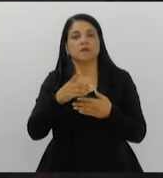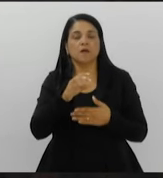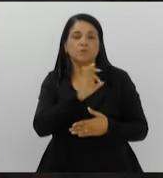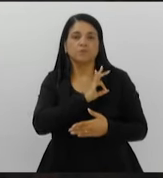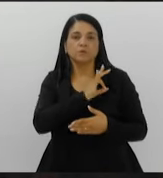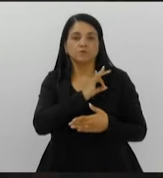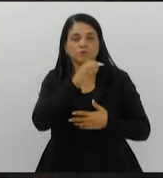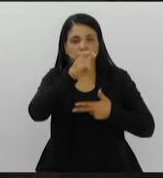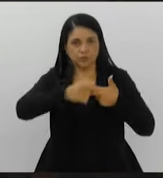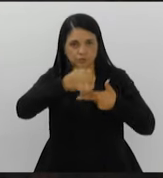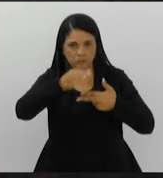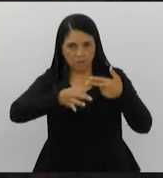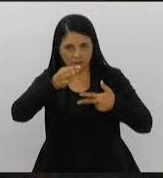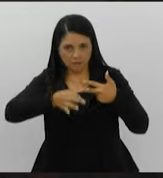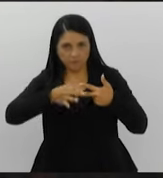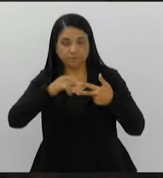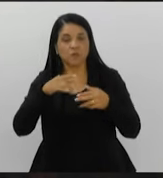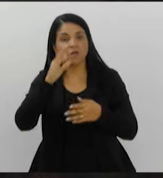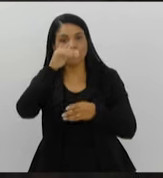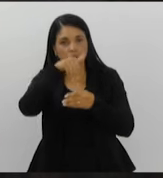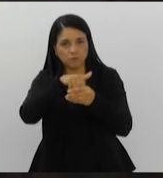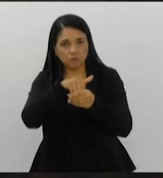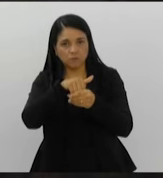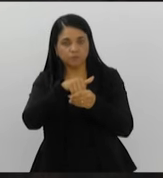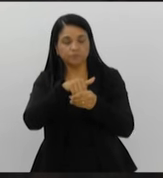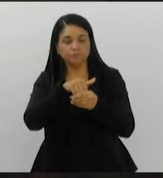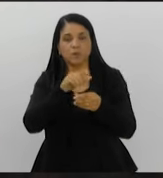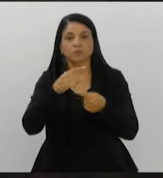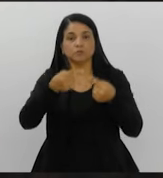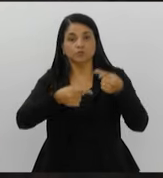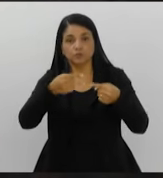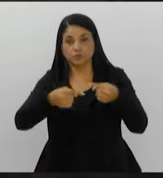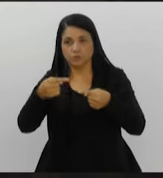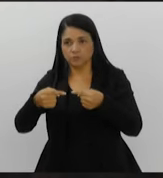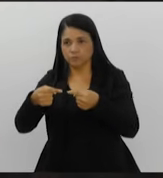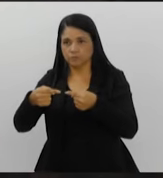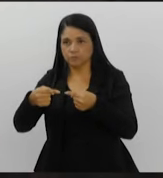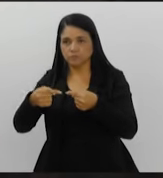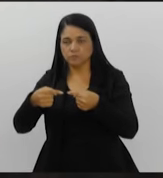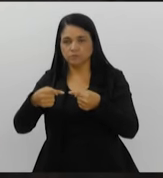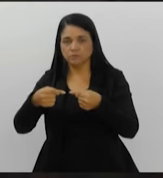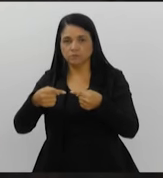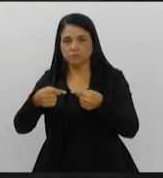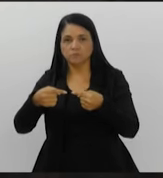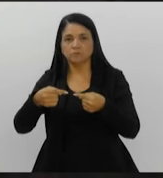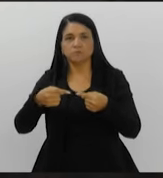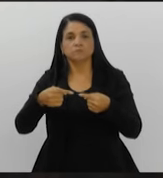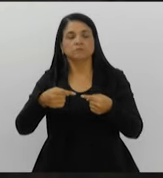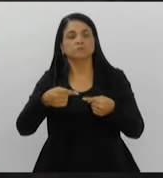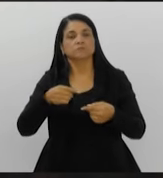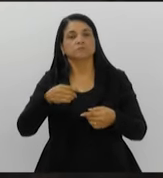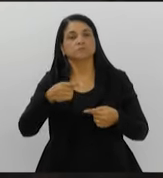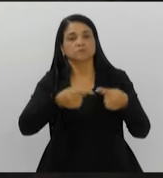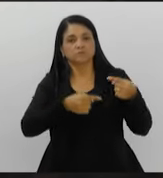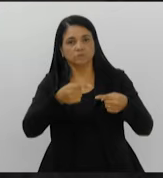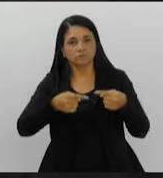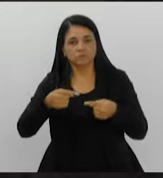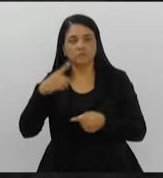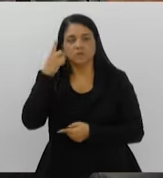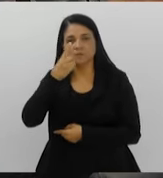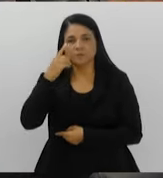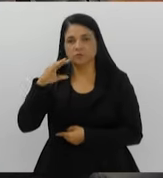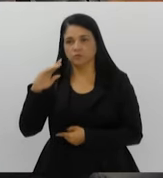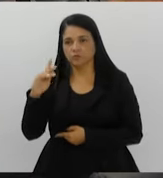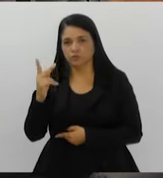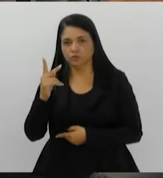Judiciária. Em votação, em discussão. Senhor presidente. Para discutir, o deputado Chico Machado.